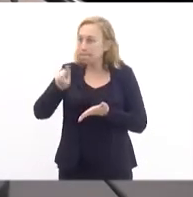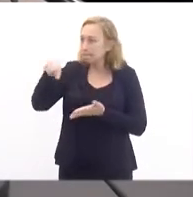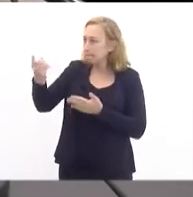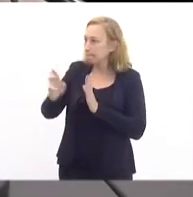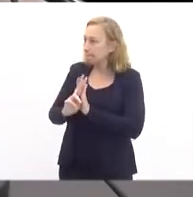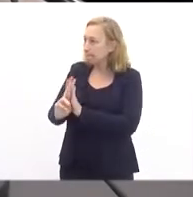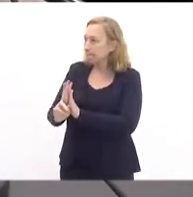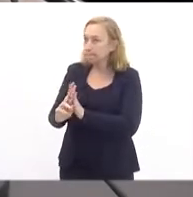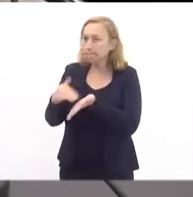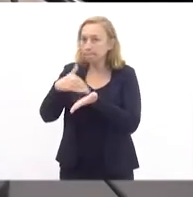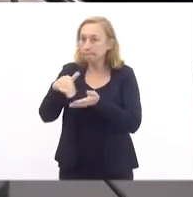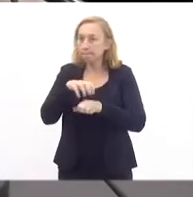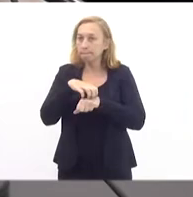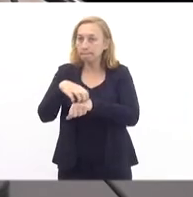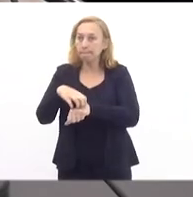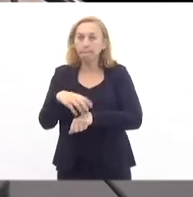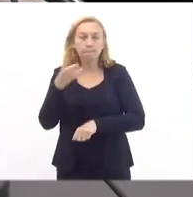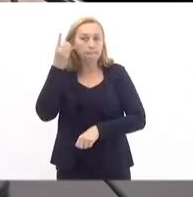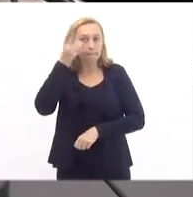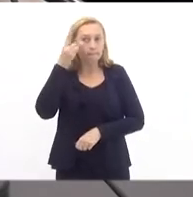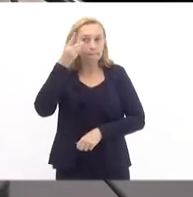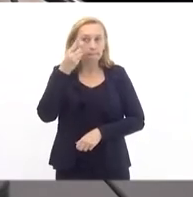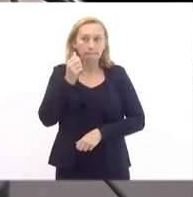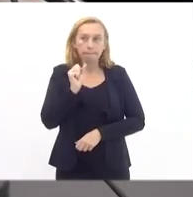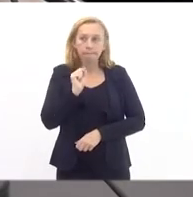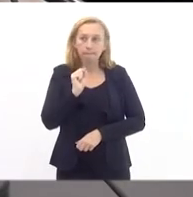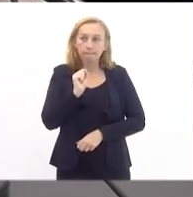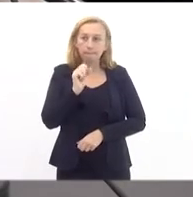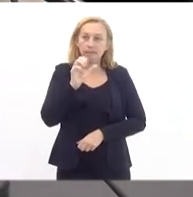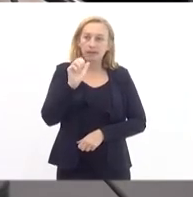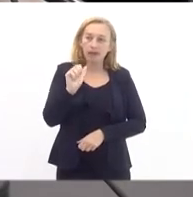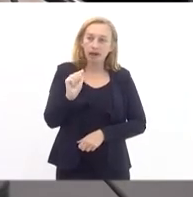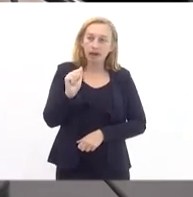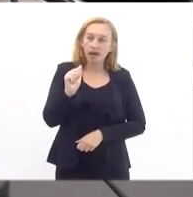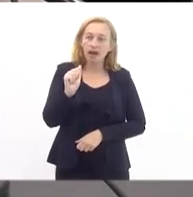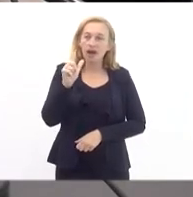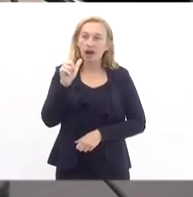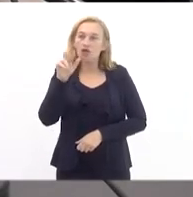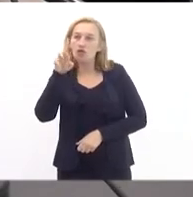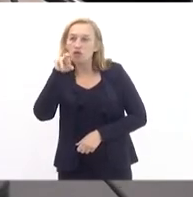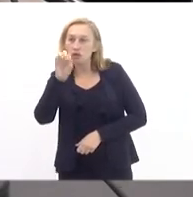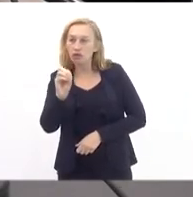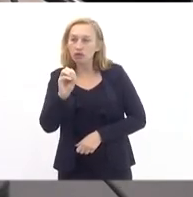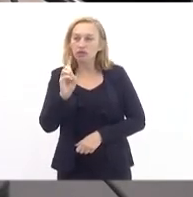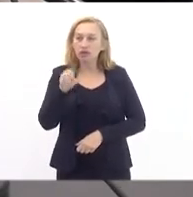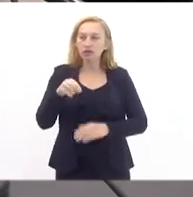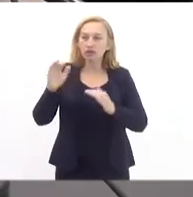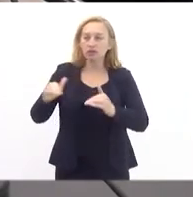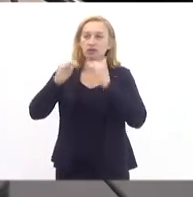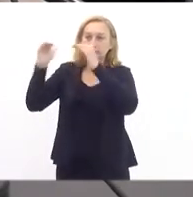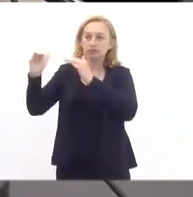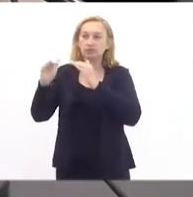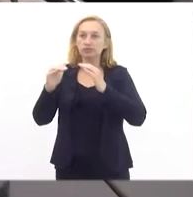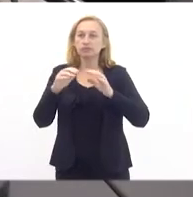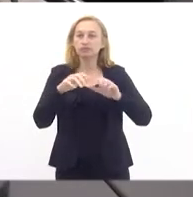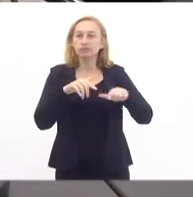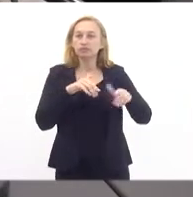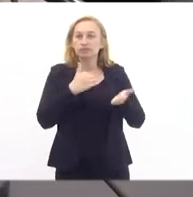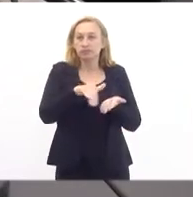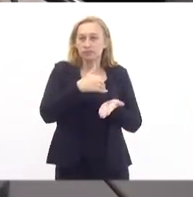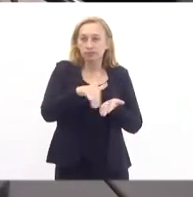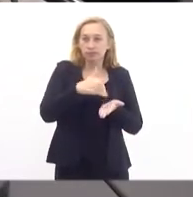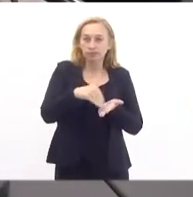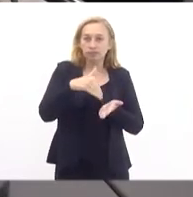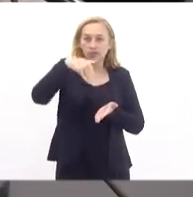representante da Secretaria de Transportes aqui, deputado, que é o Álvaro Gonçalves, que é da Subsecretaria de Mobilidade e Integração Modal,